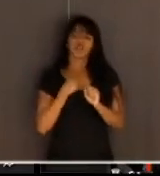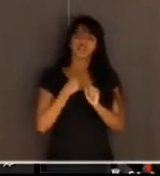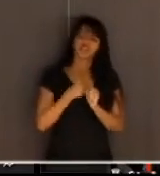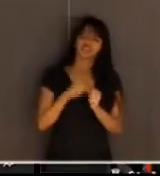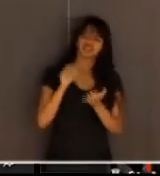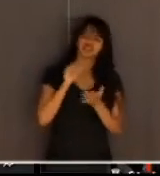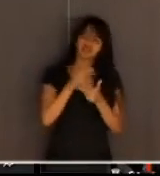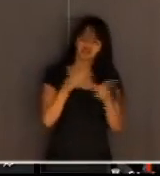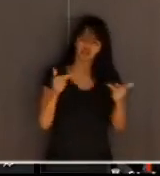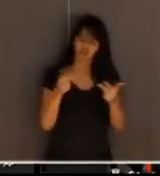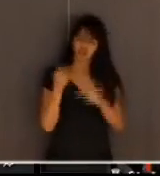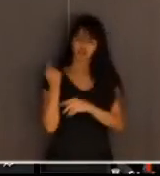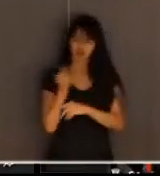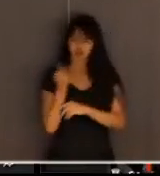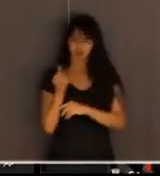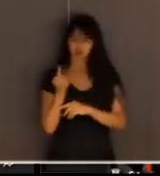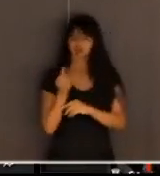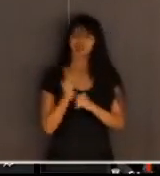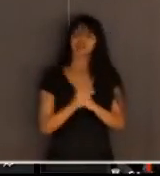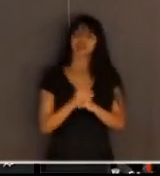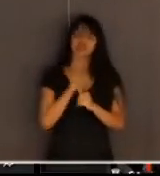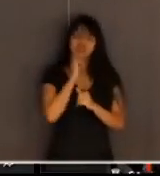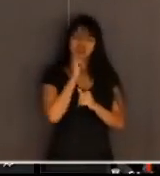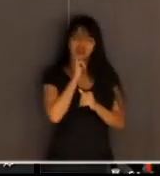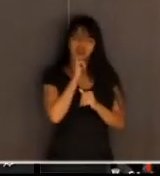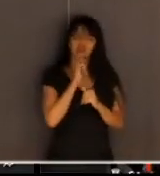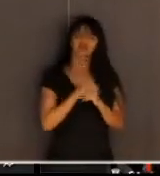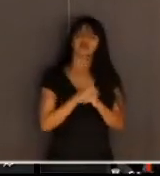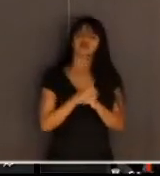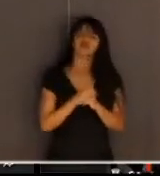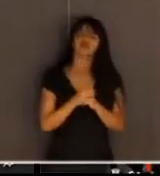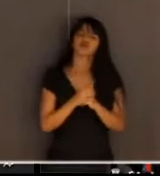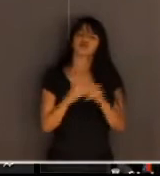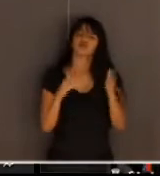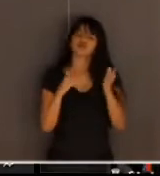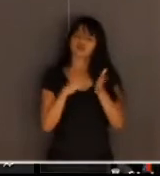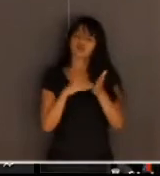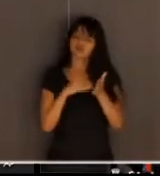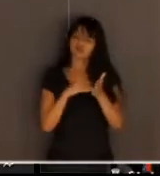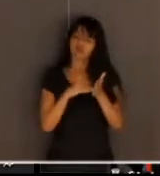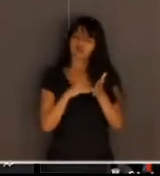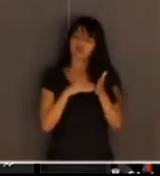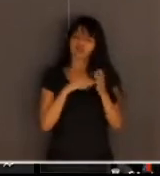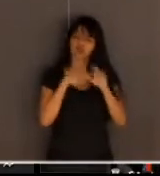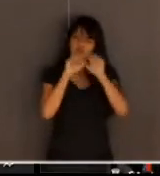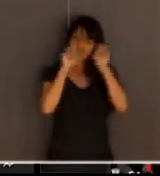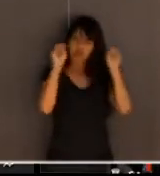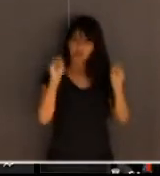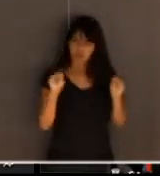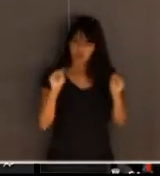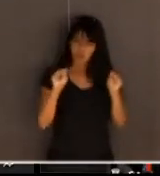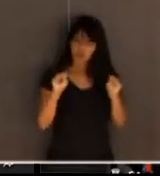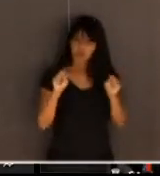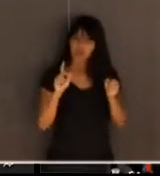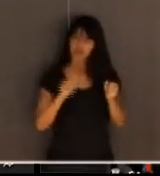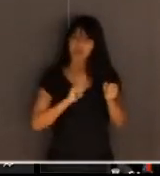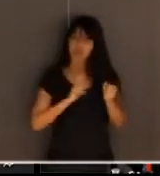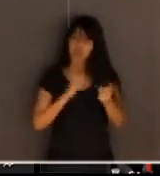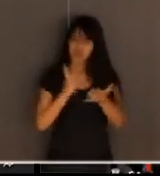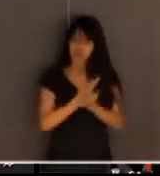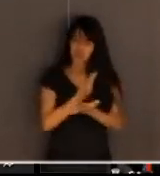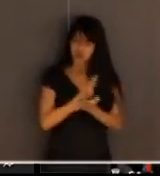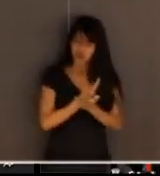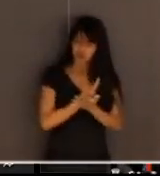versão. Se nós, ao final do Tribunal do Júri, lemos que algo que ocorreu no julgamento, o que